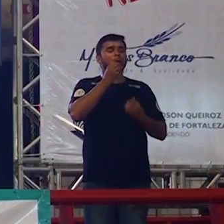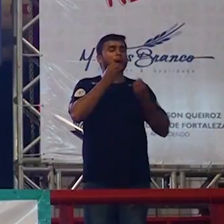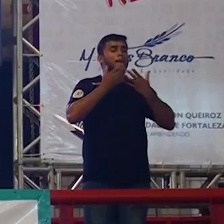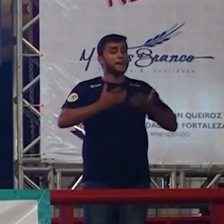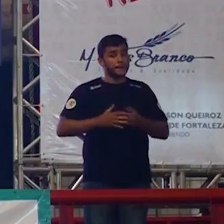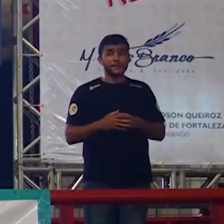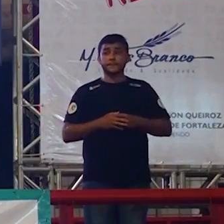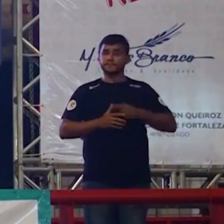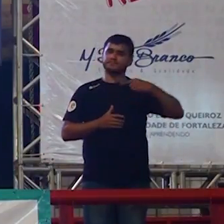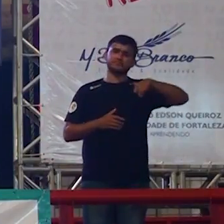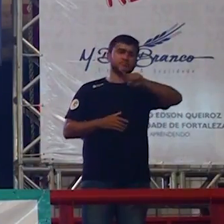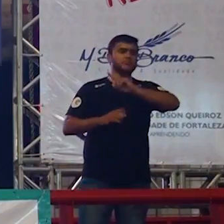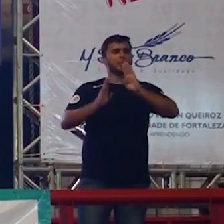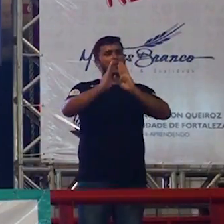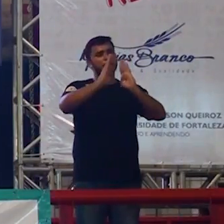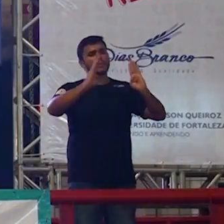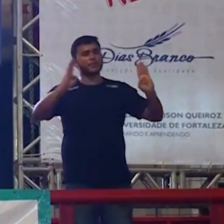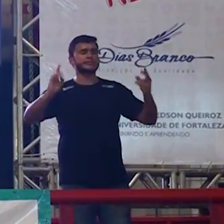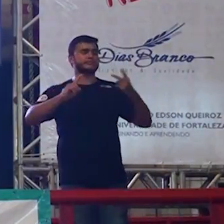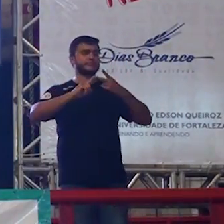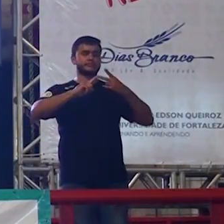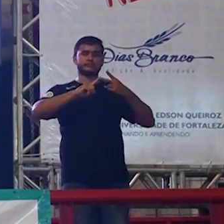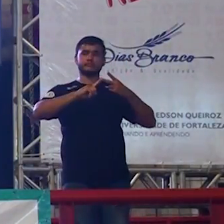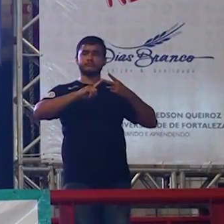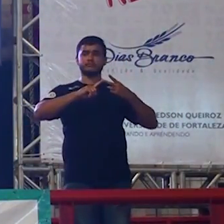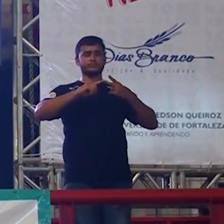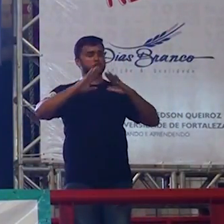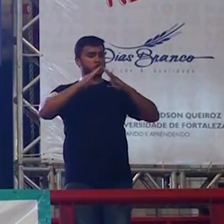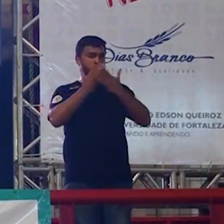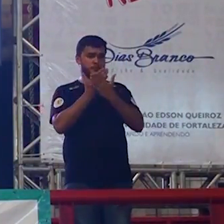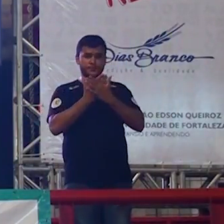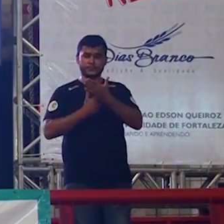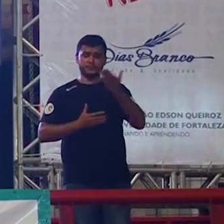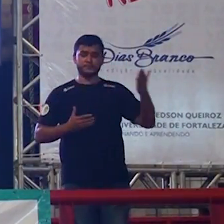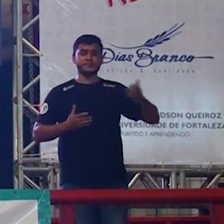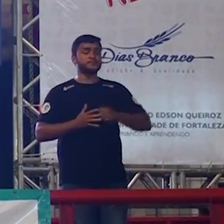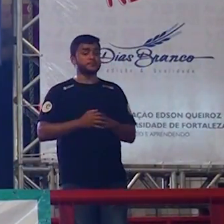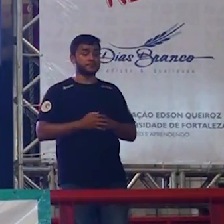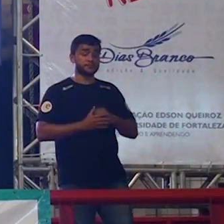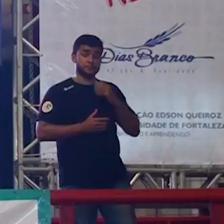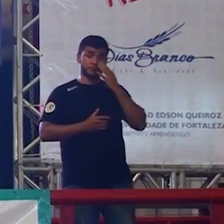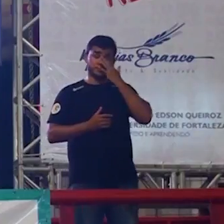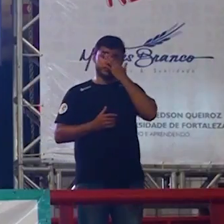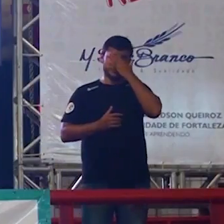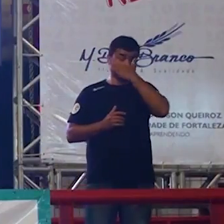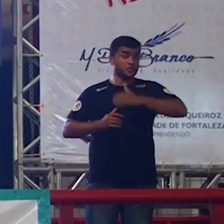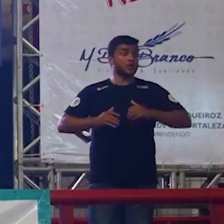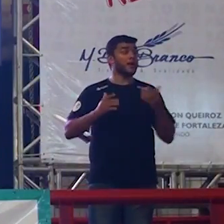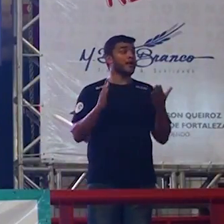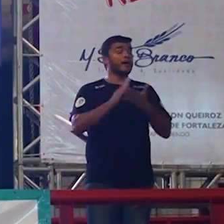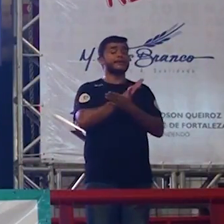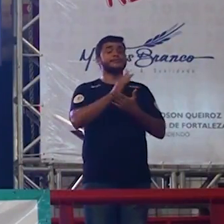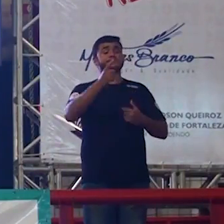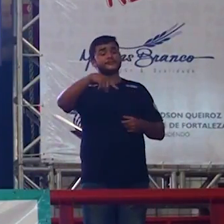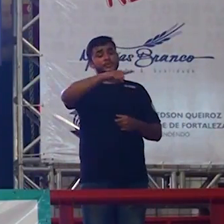adequado. Biblioteca, no seu colégio, ok? Uma pergunta que muitos jovens me